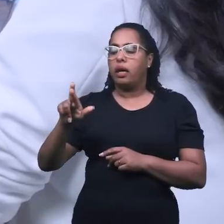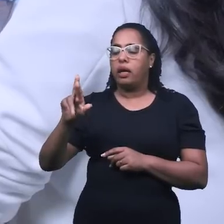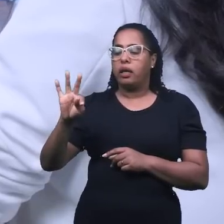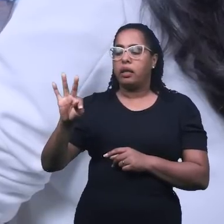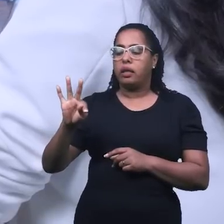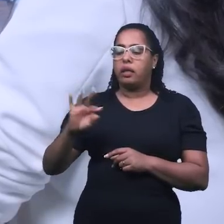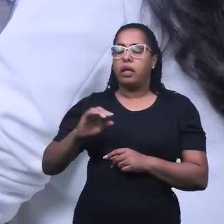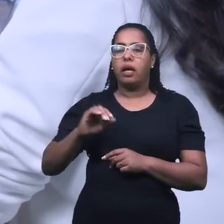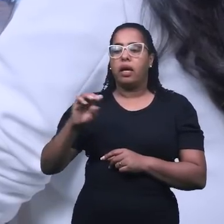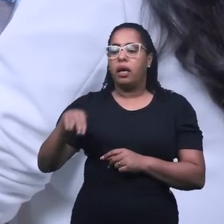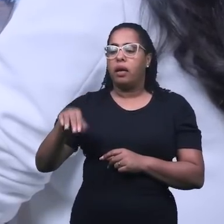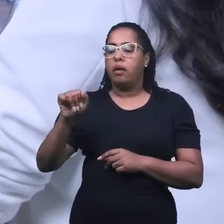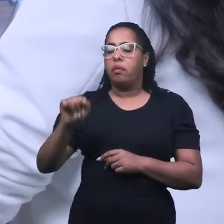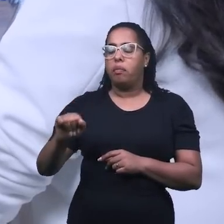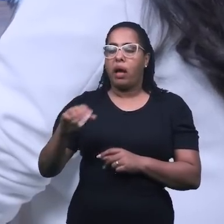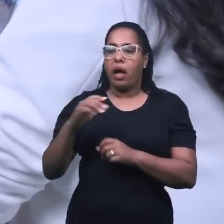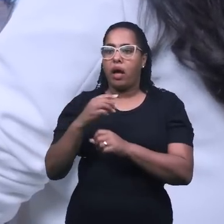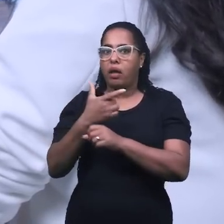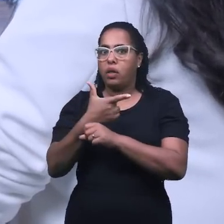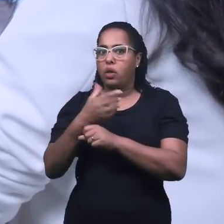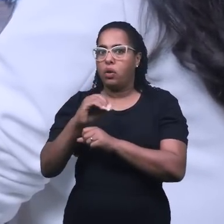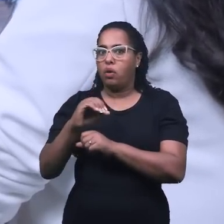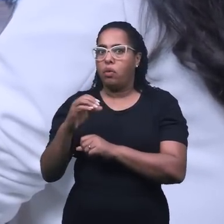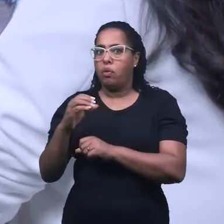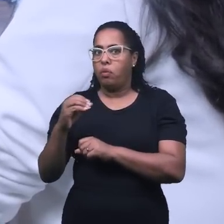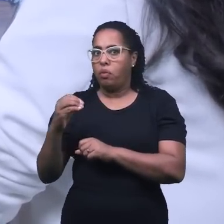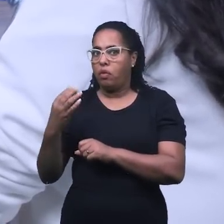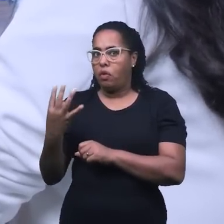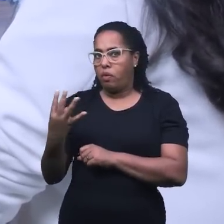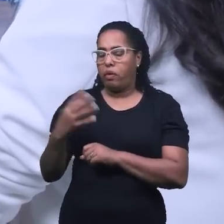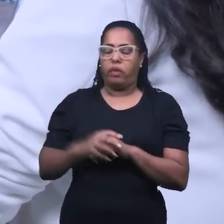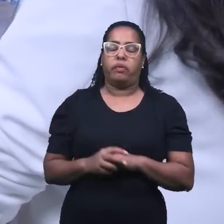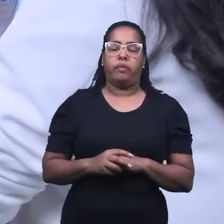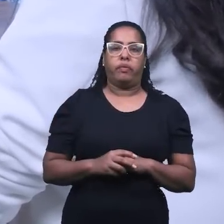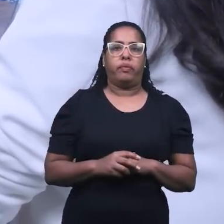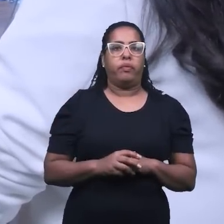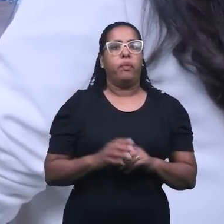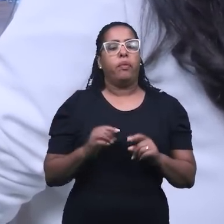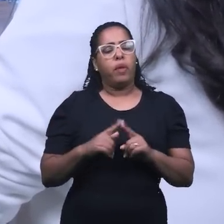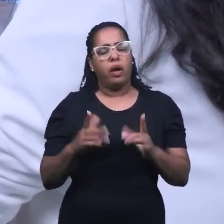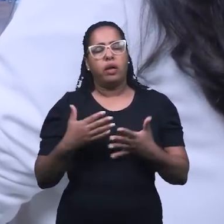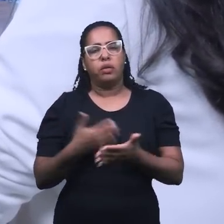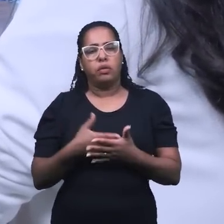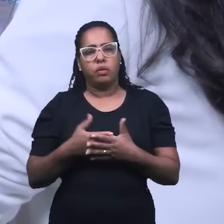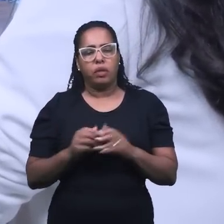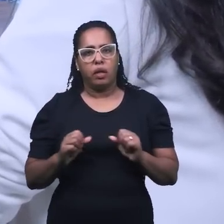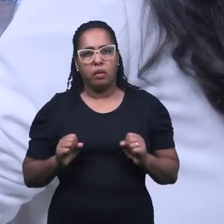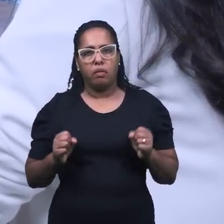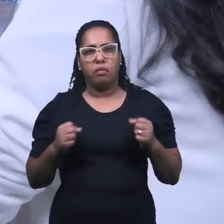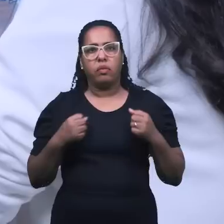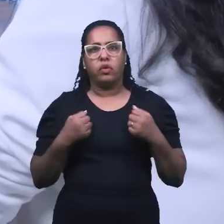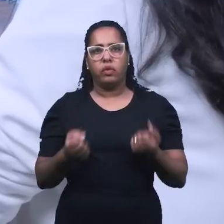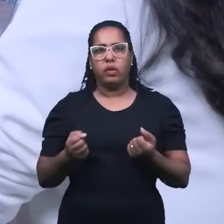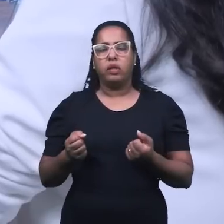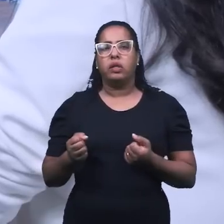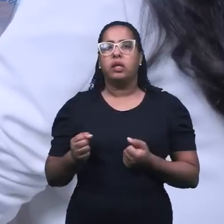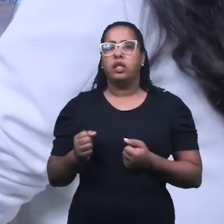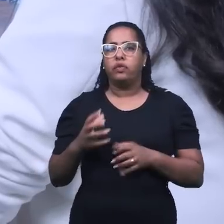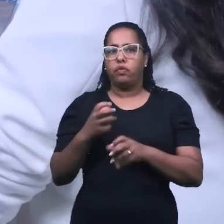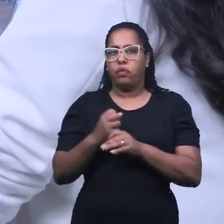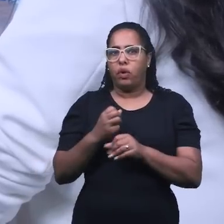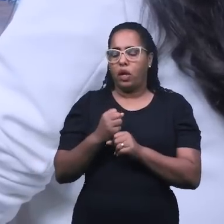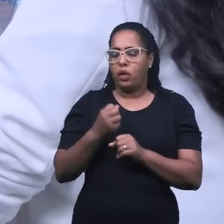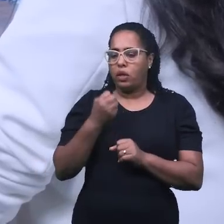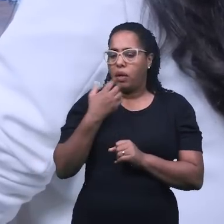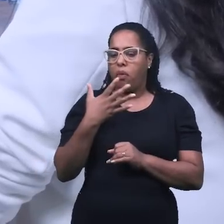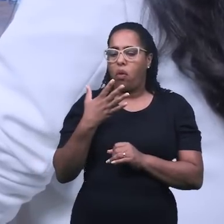E eu tive muito pouco tempo para estudar, num concurso tão difícil, né? Sim. Mas estudei, me dediquei, fui bem na prova, mas